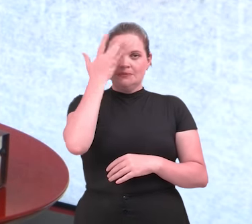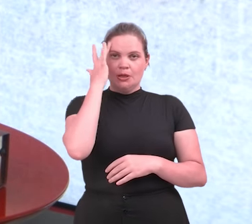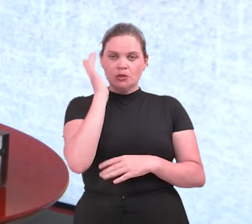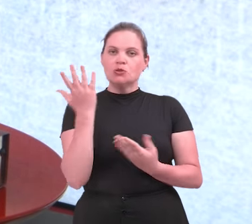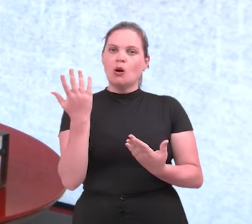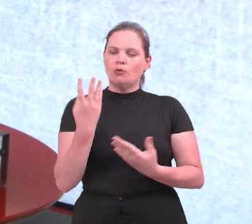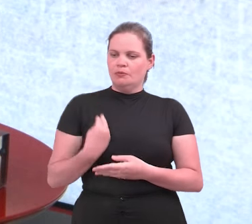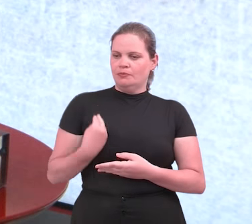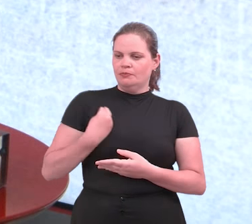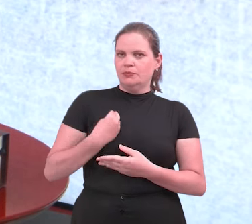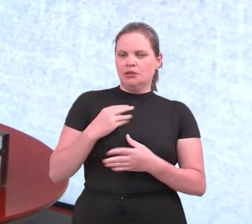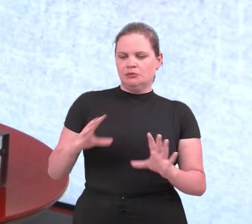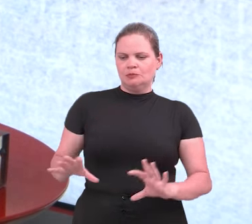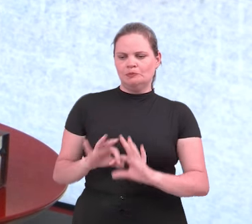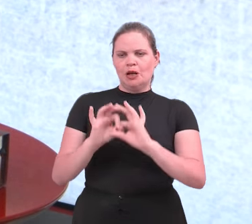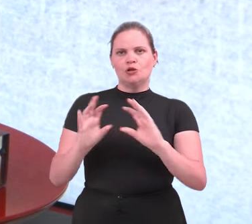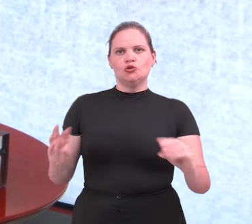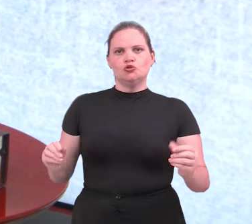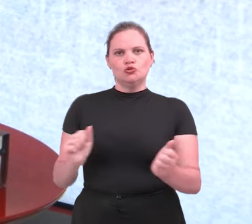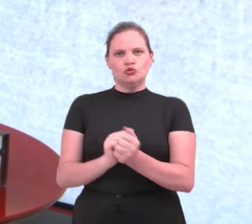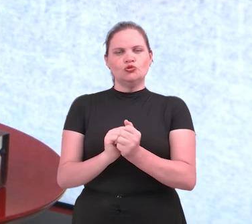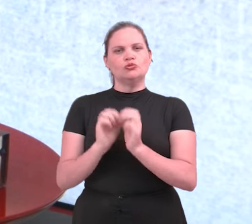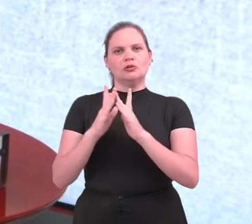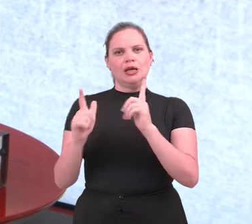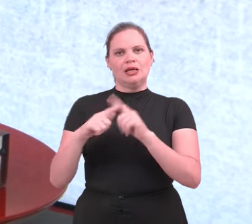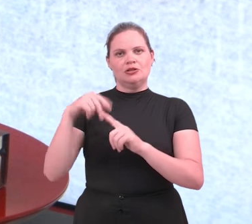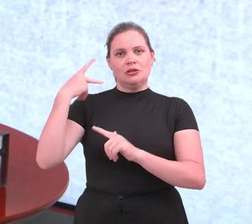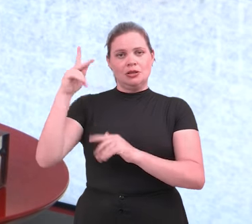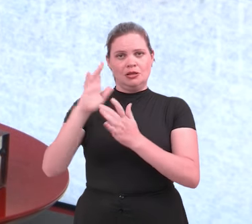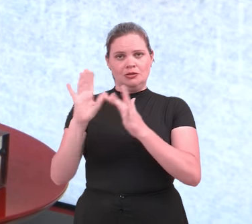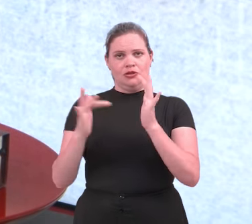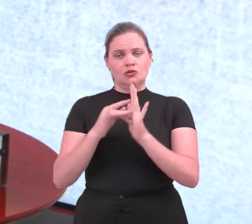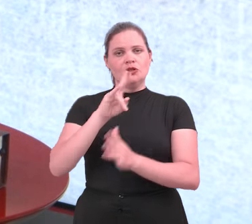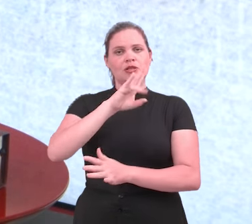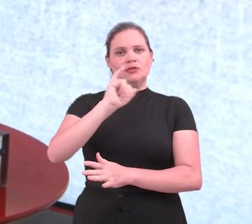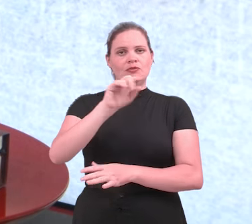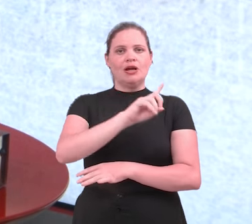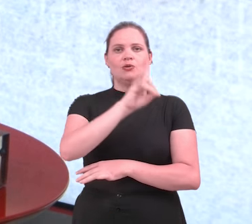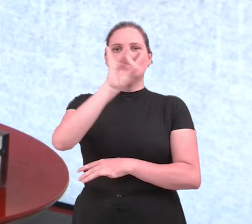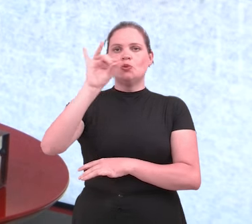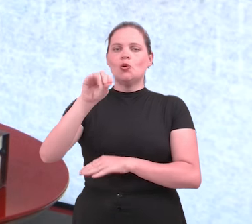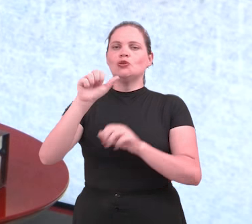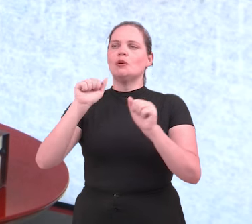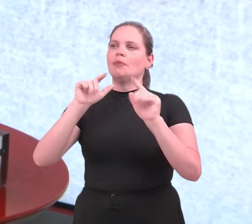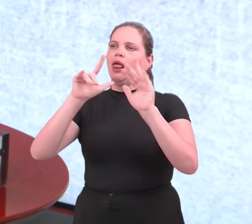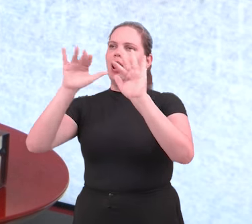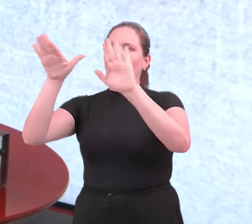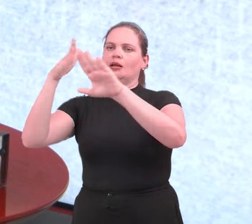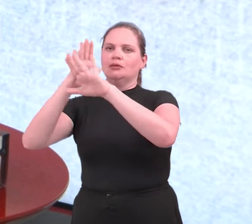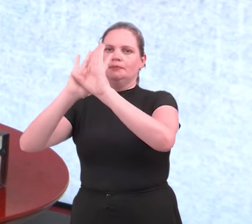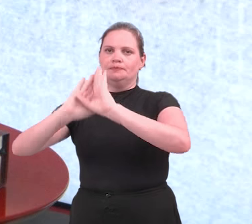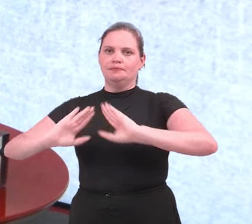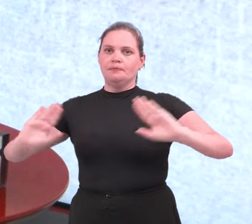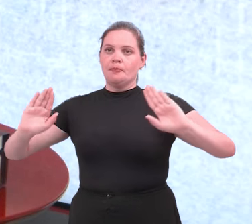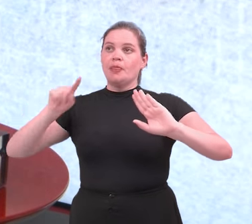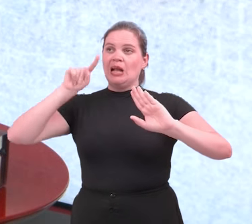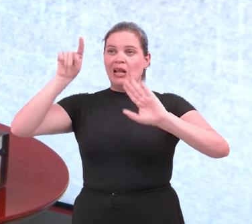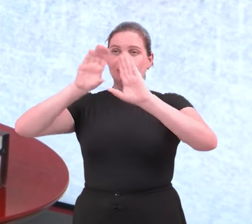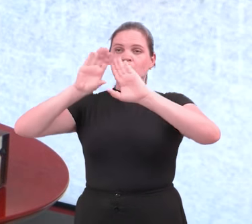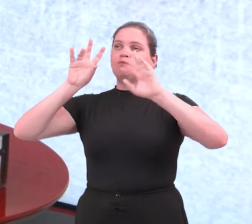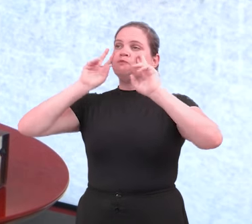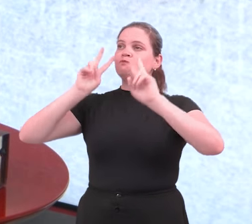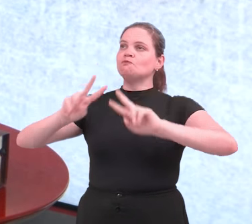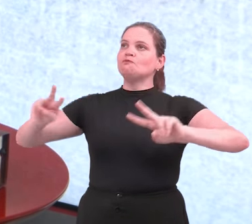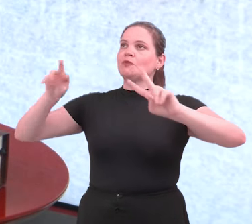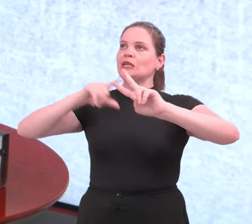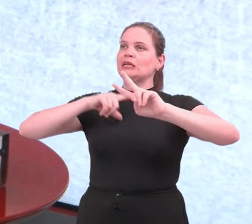eles estarão um dia com ele na glória celeste. E eles serão compostos de todos os povos, nações e